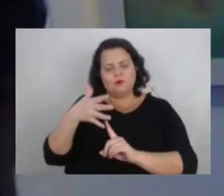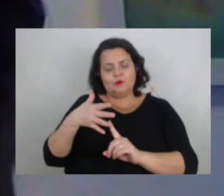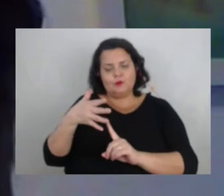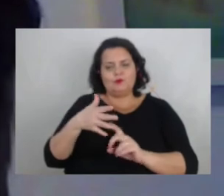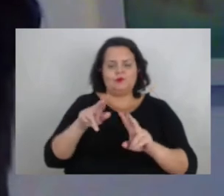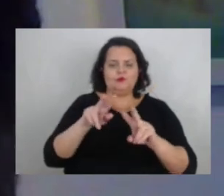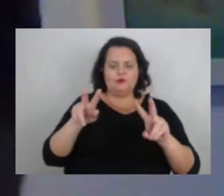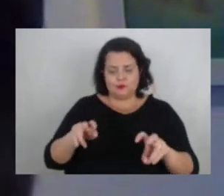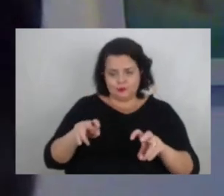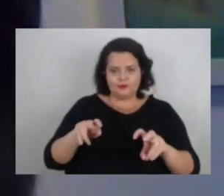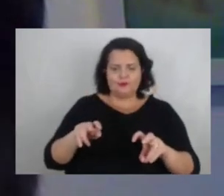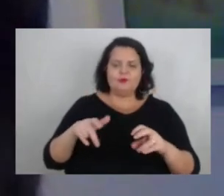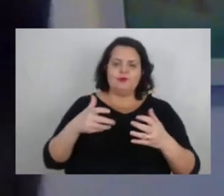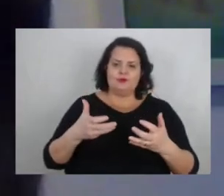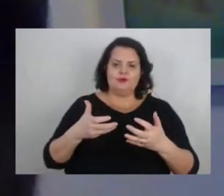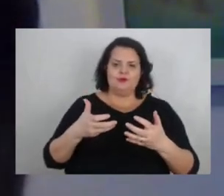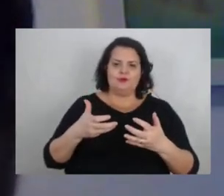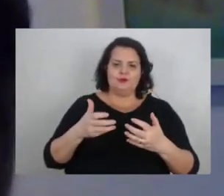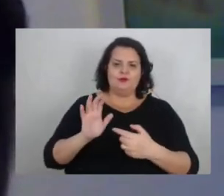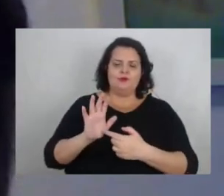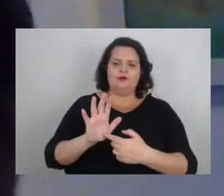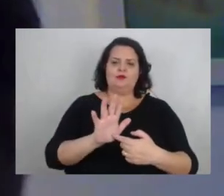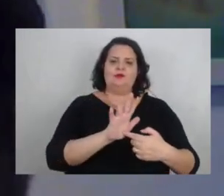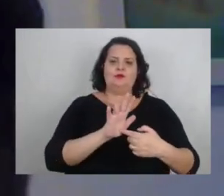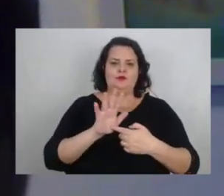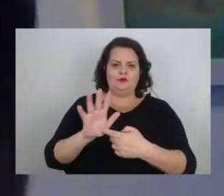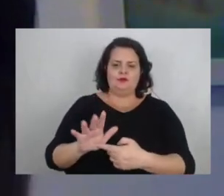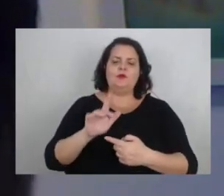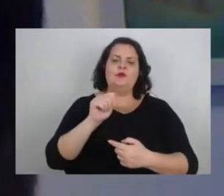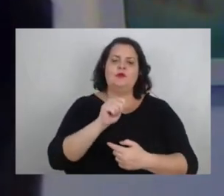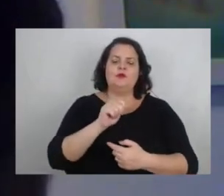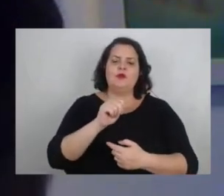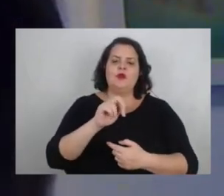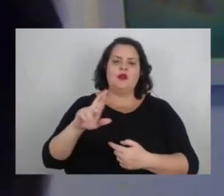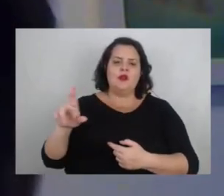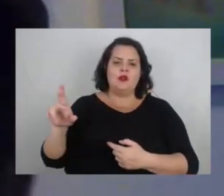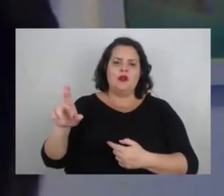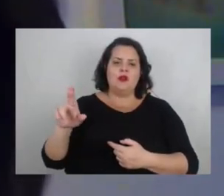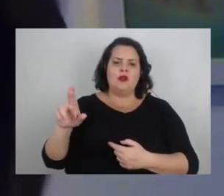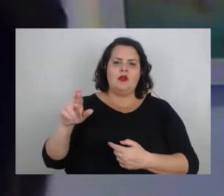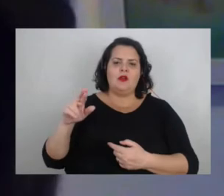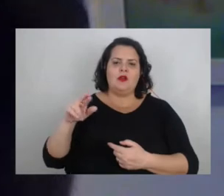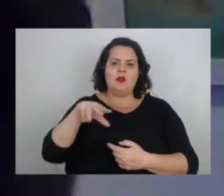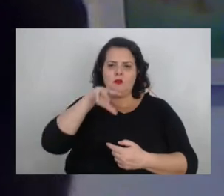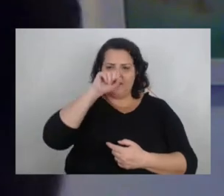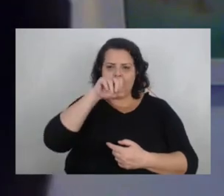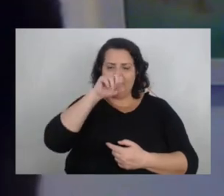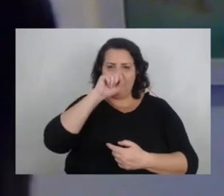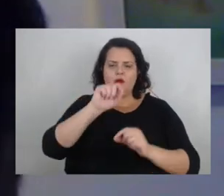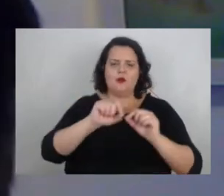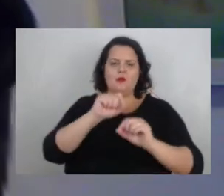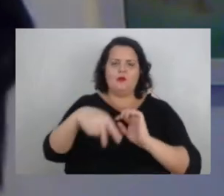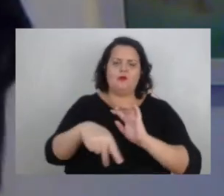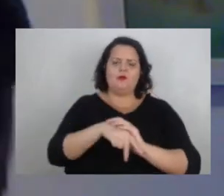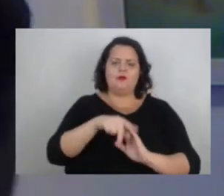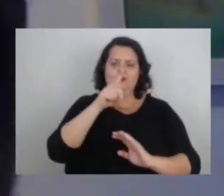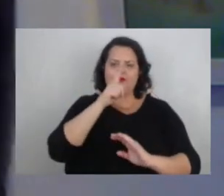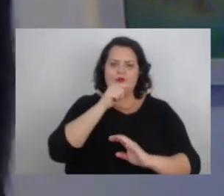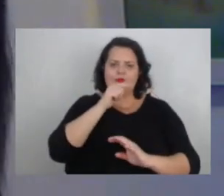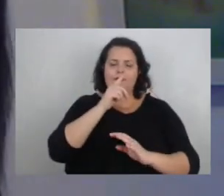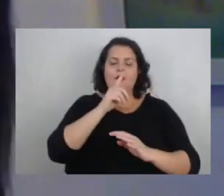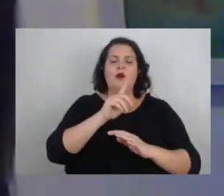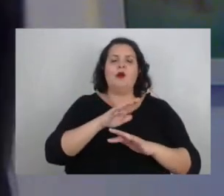sobre a poluição hídrica e os efeitos sobre a saúde genética. Né? Nós